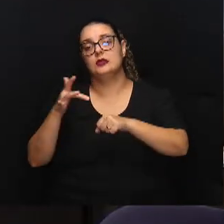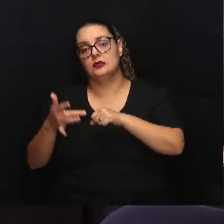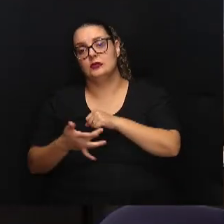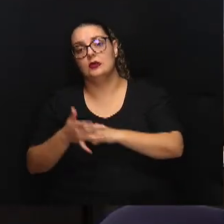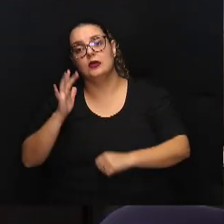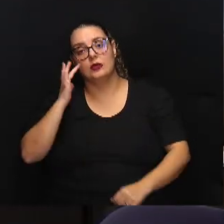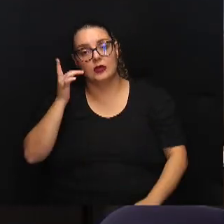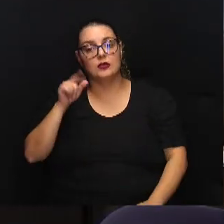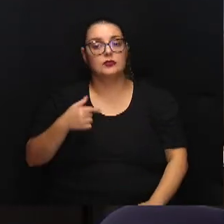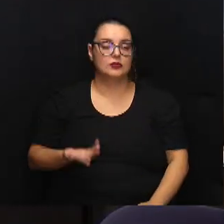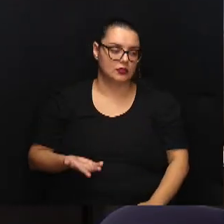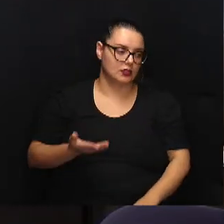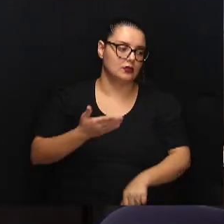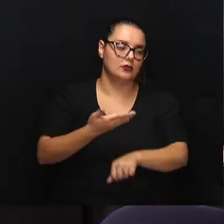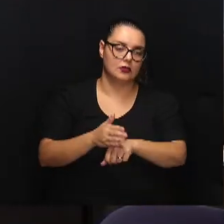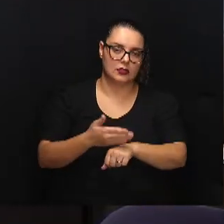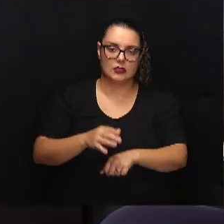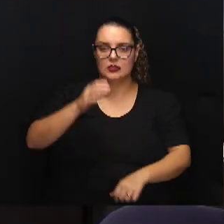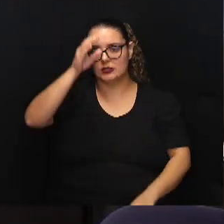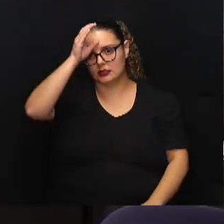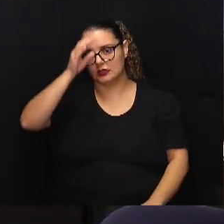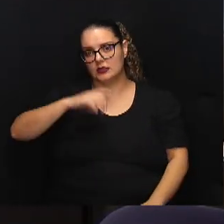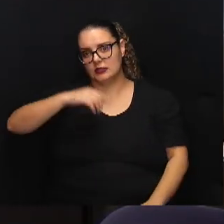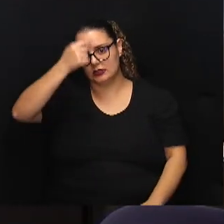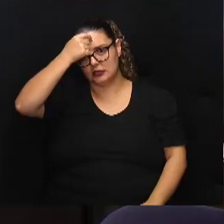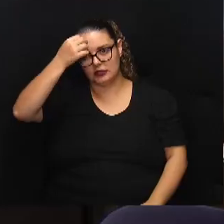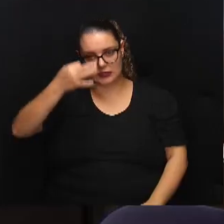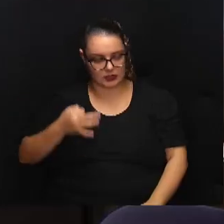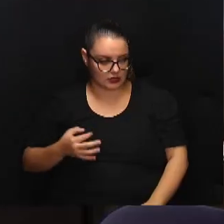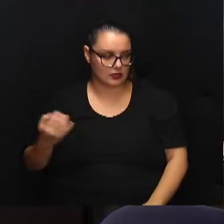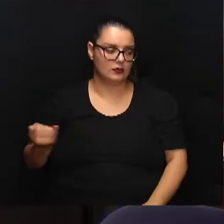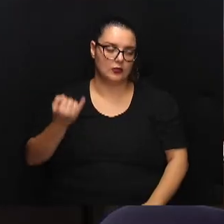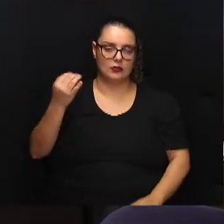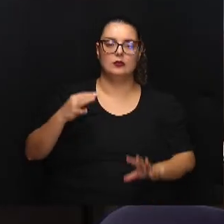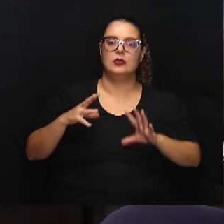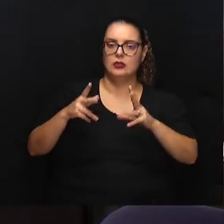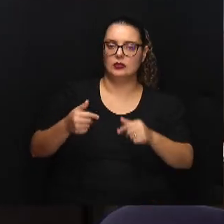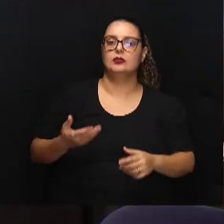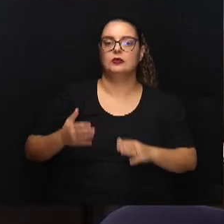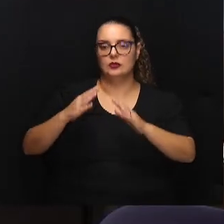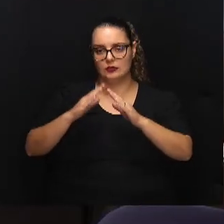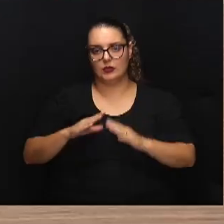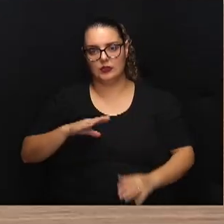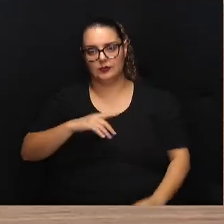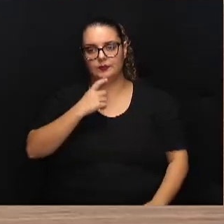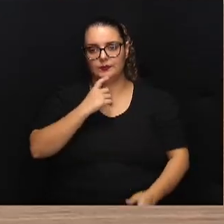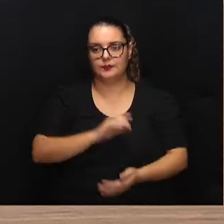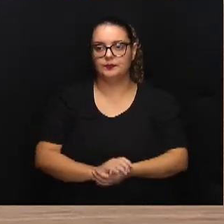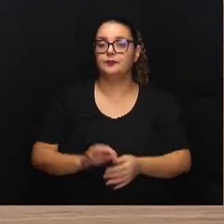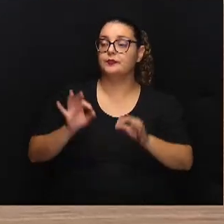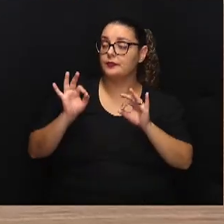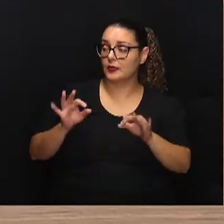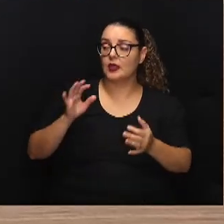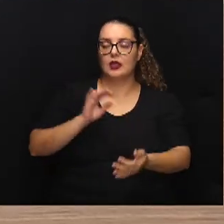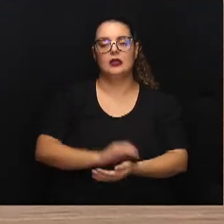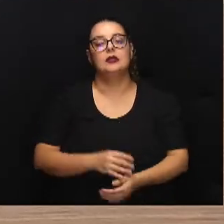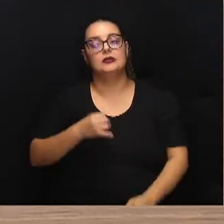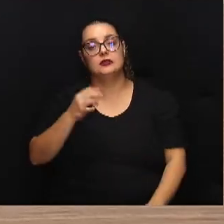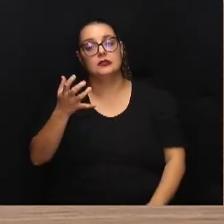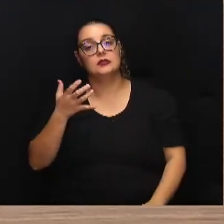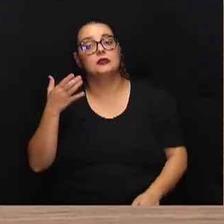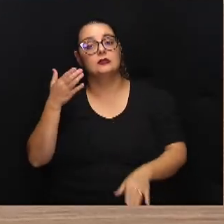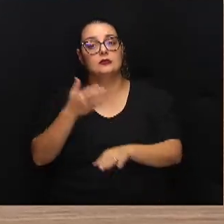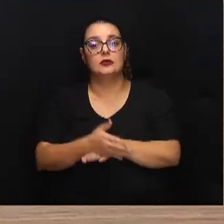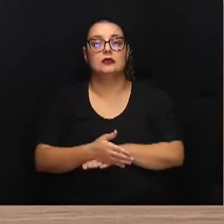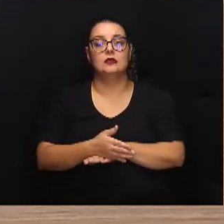acho que é um exercício de cidadania muito importante para todo morador de Campinas. Tá certo, então. Se você quiser